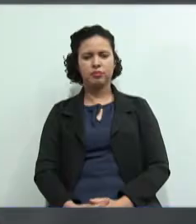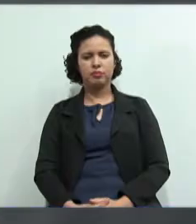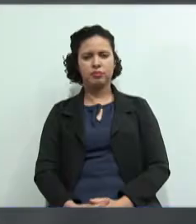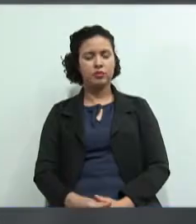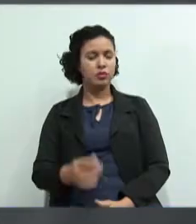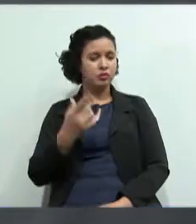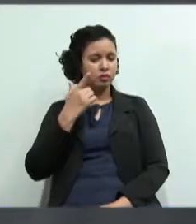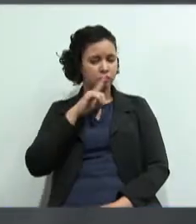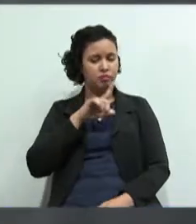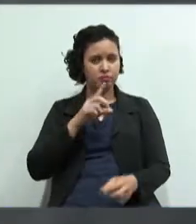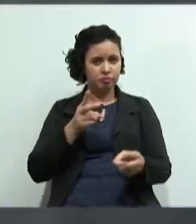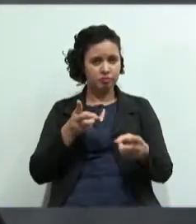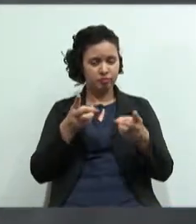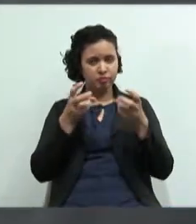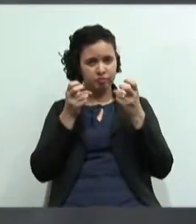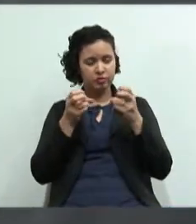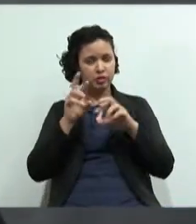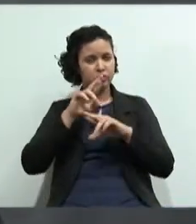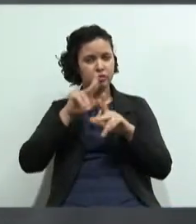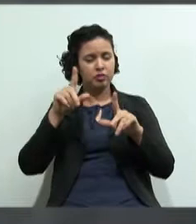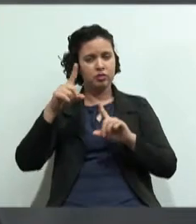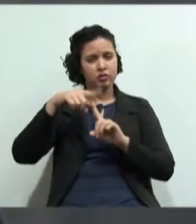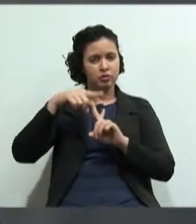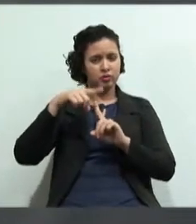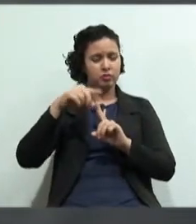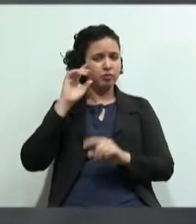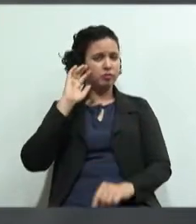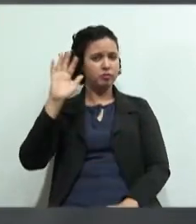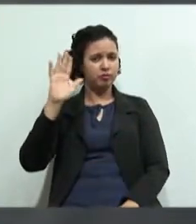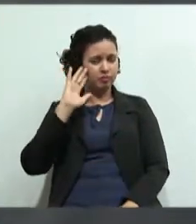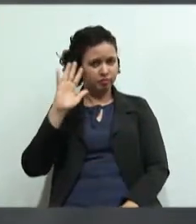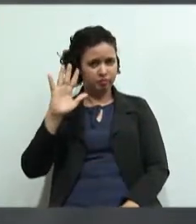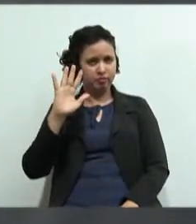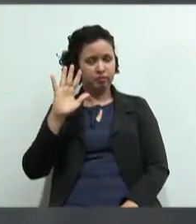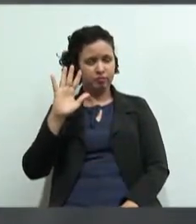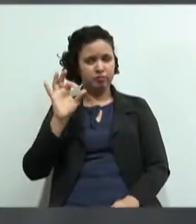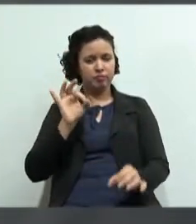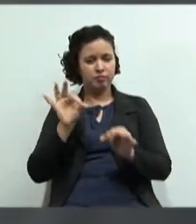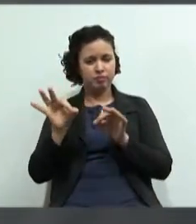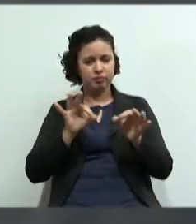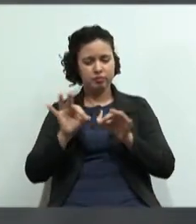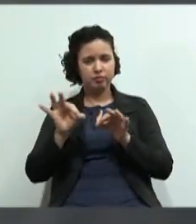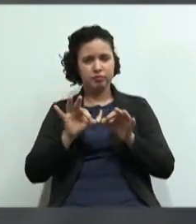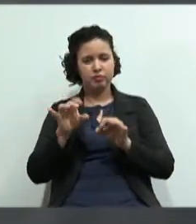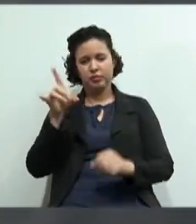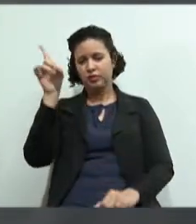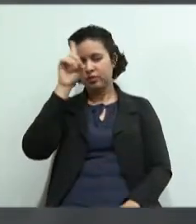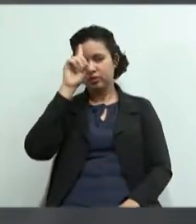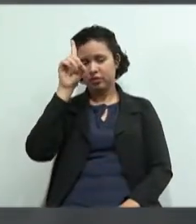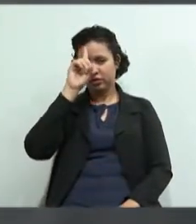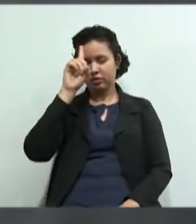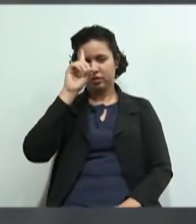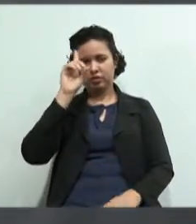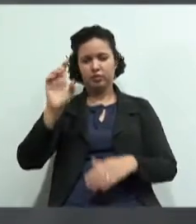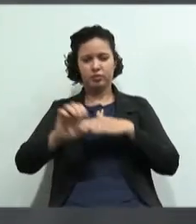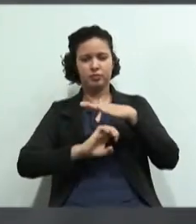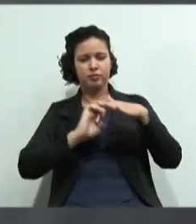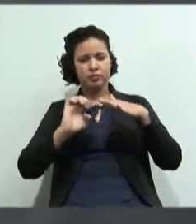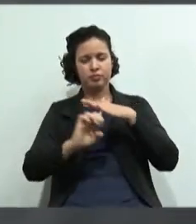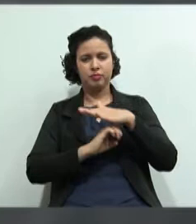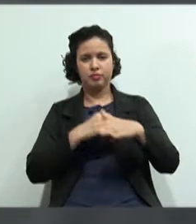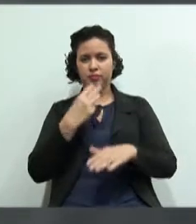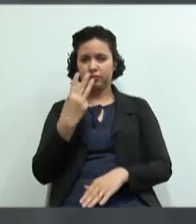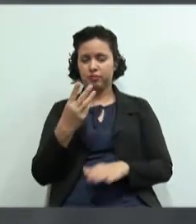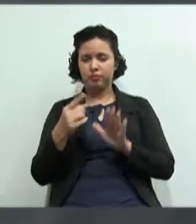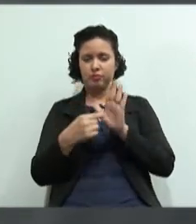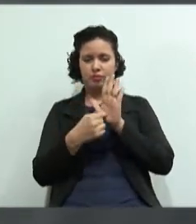Conseguiu perceber a diferença dos tipos de filosofia de planejamento? No dia a dia de uma empresa, esses 3 modelos